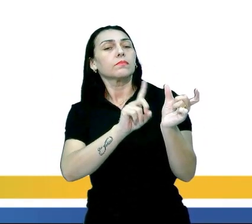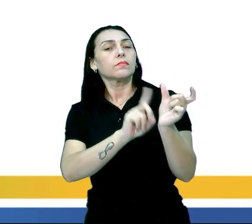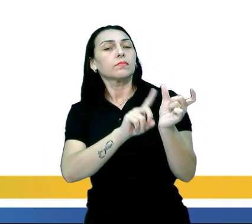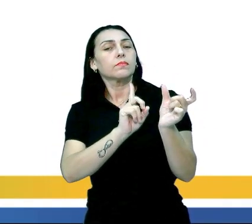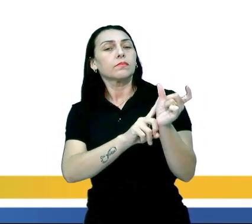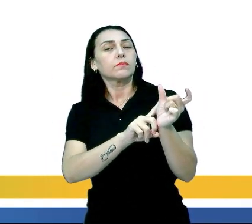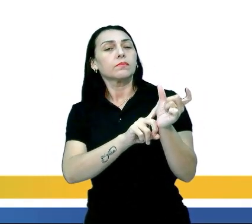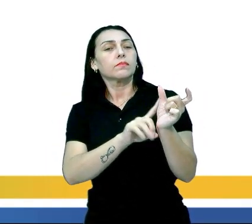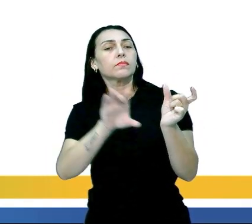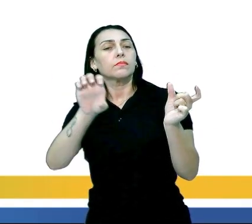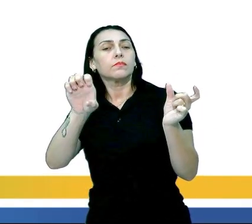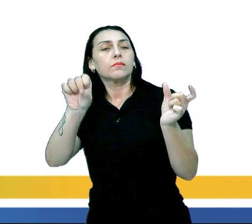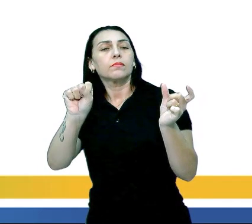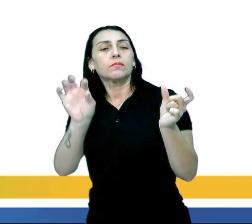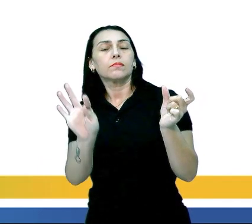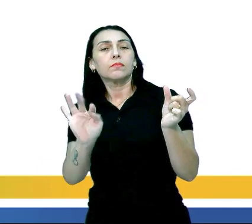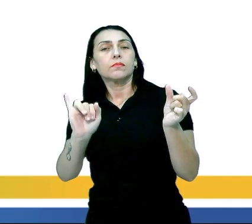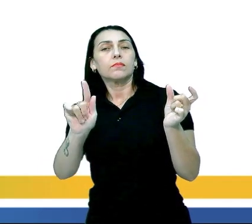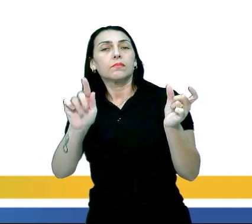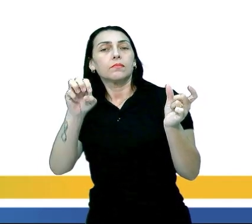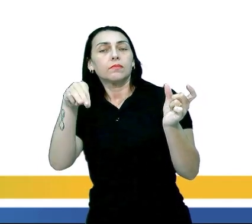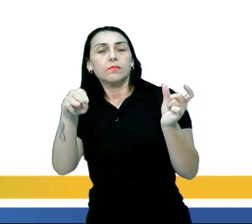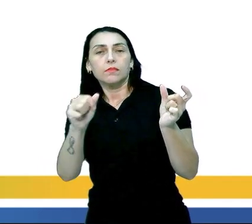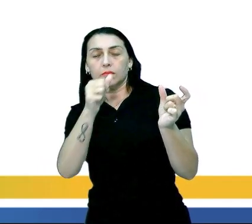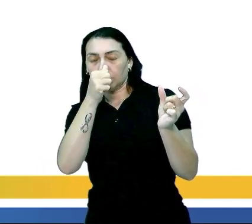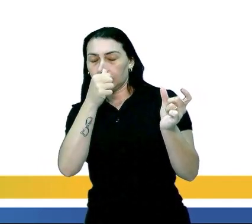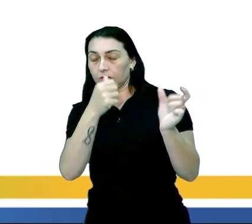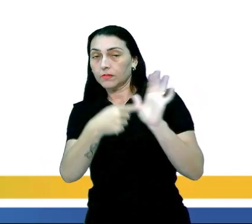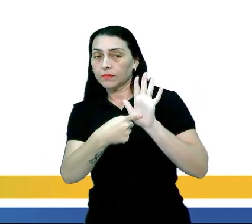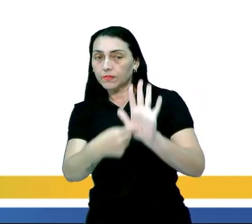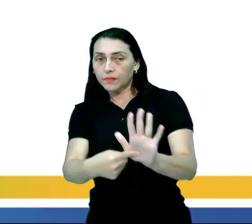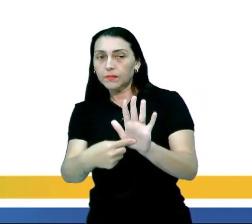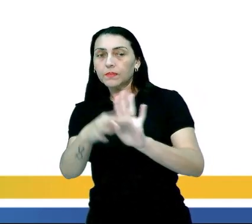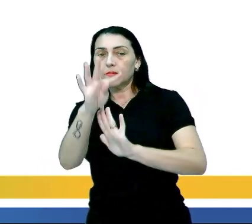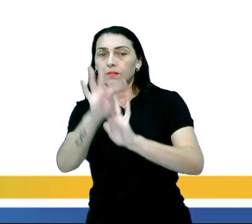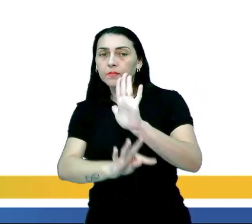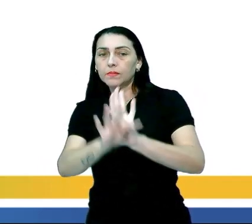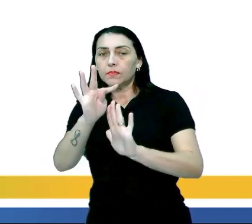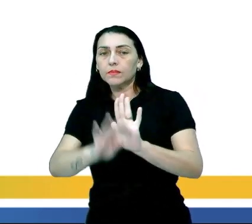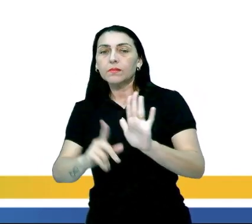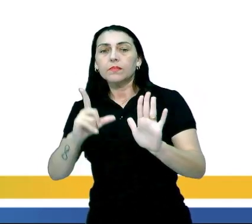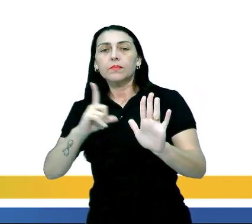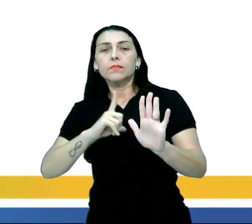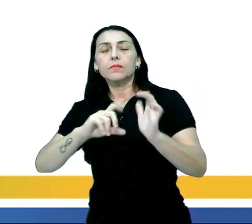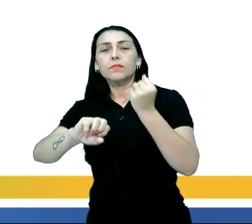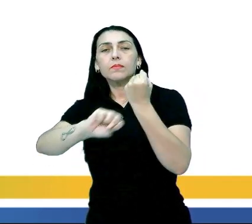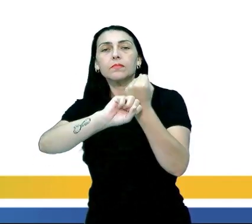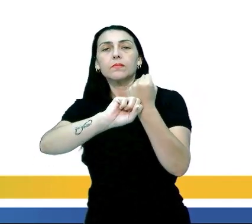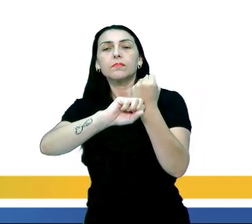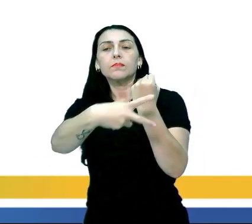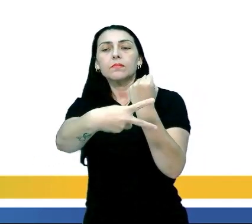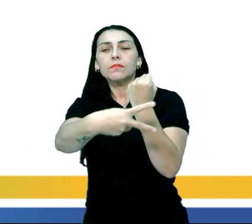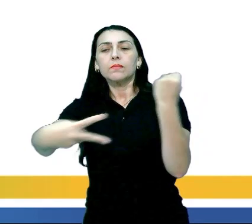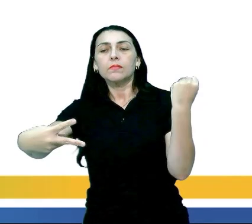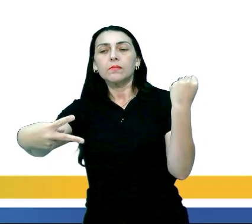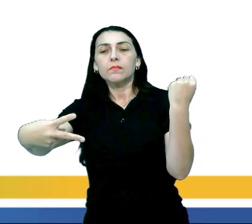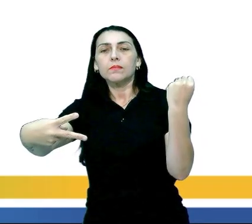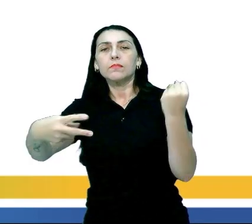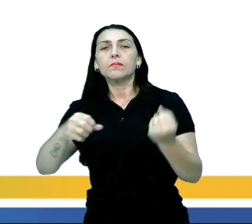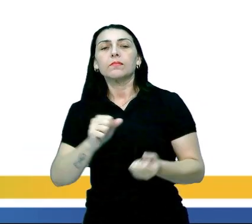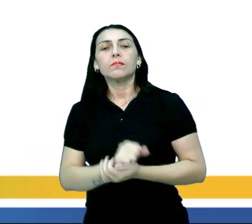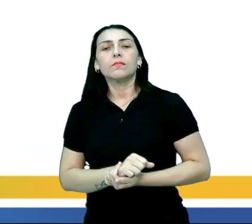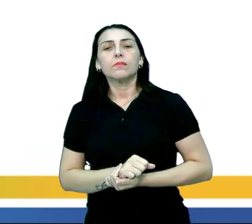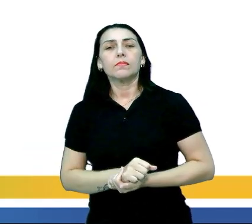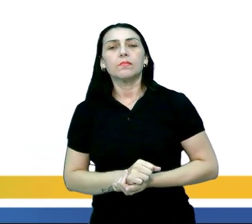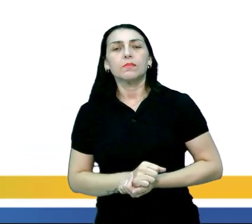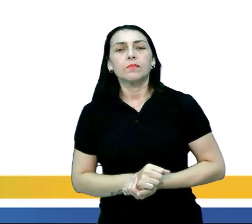interessante, o estigma. O estigma apontado no texto tem como consequência o